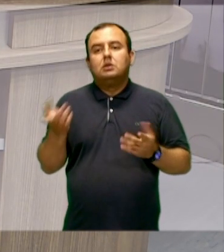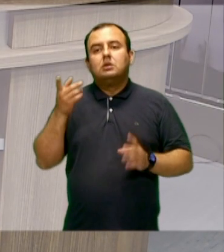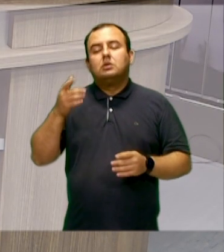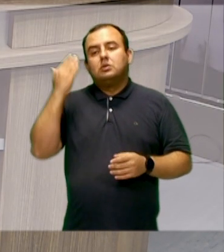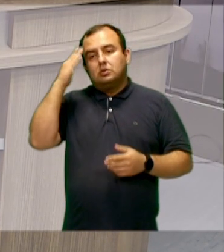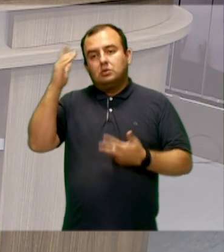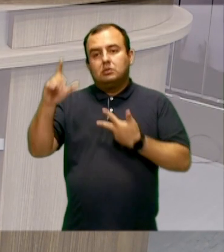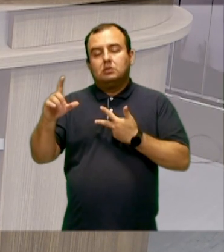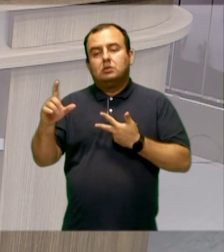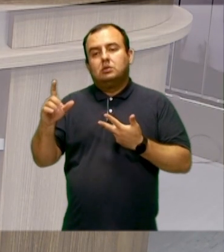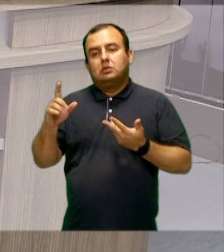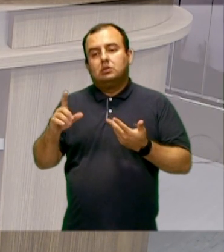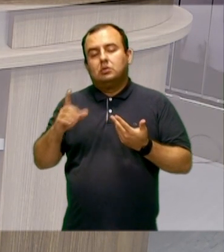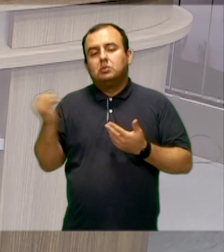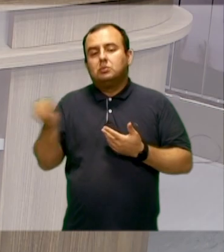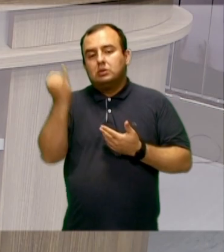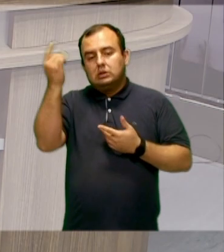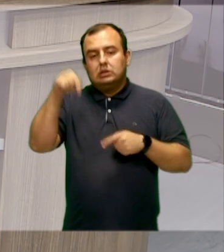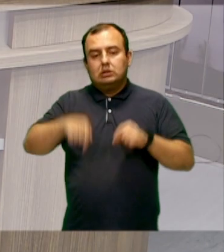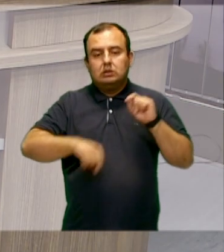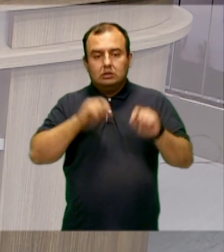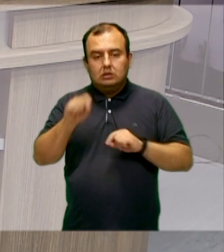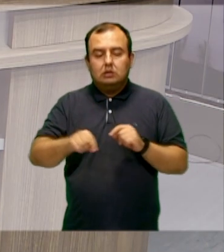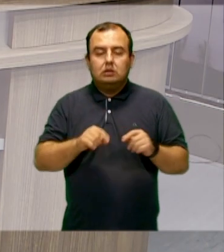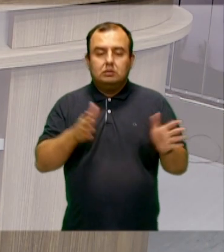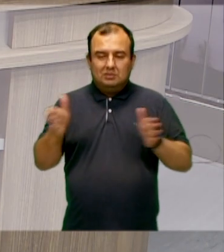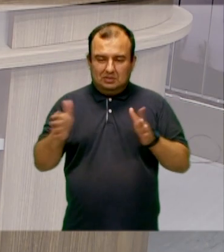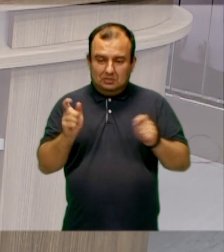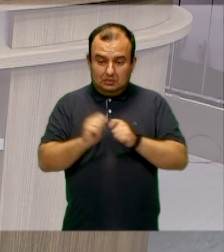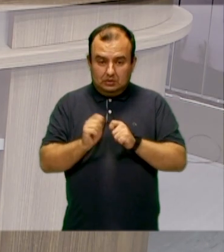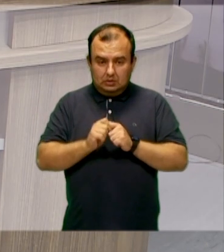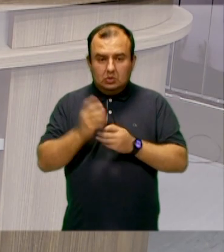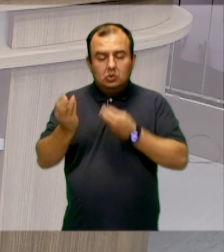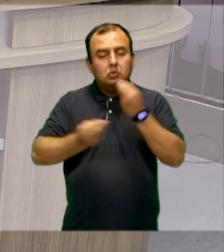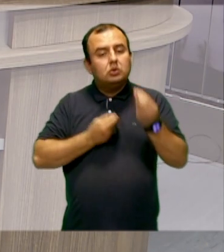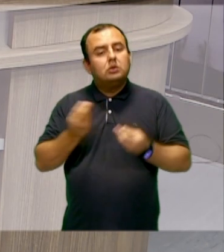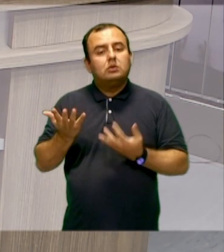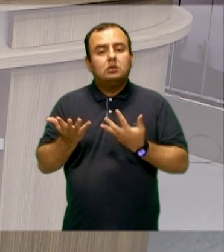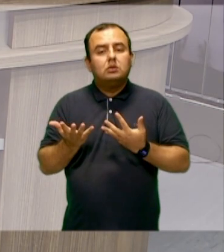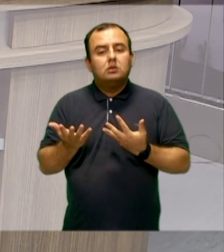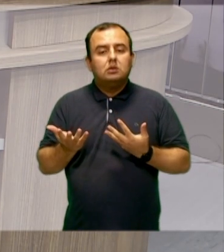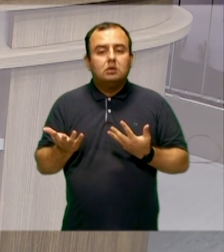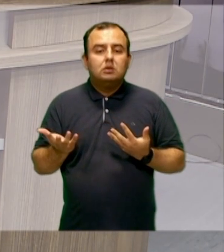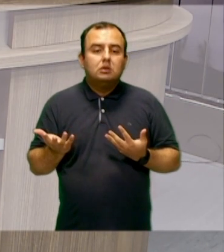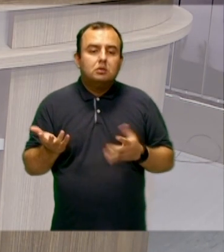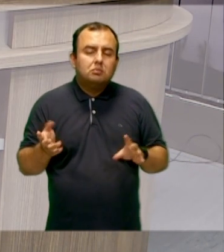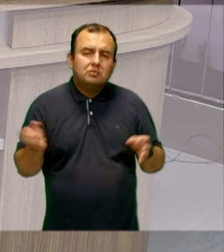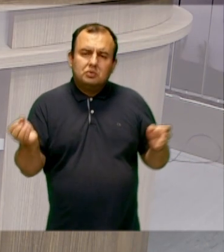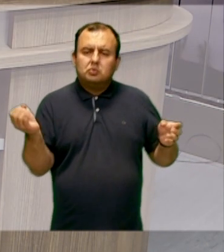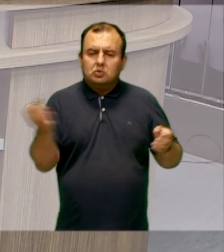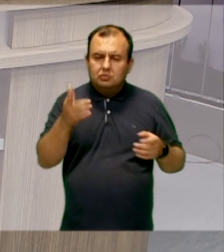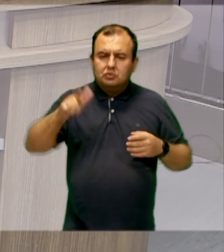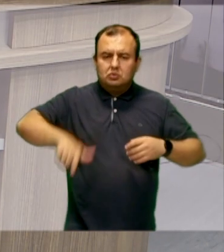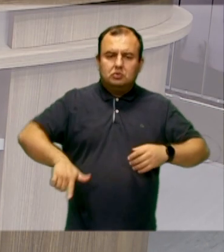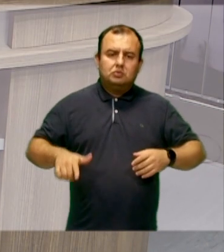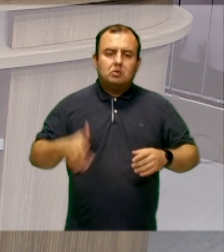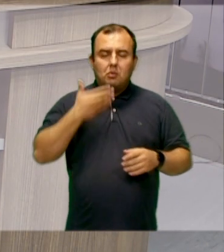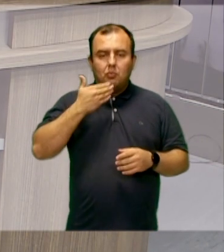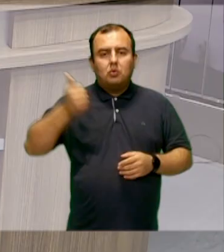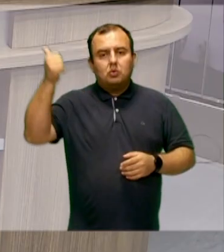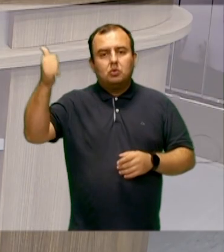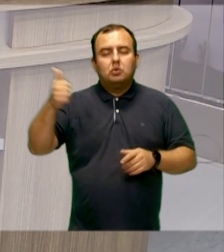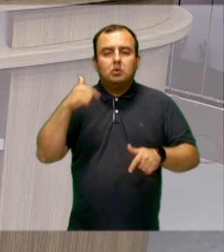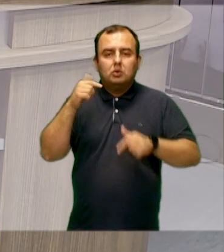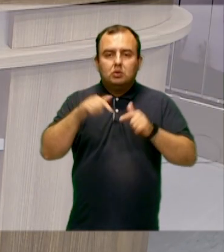a importância de realmente se refazer, ver como é que está para modernizar e para melhorar tanto para o